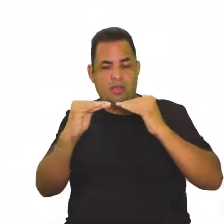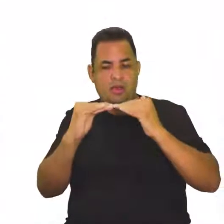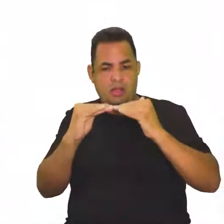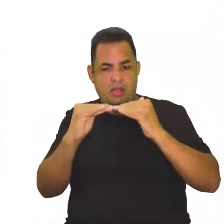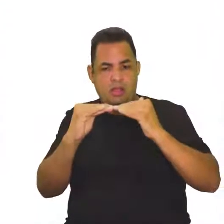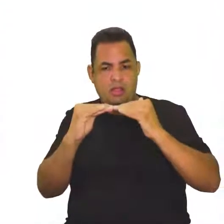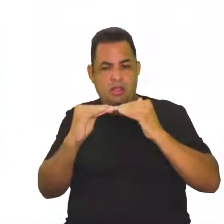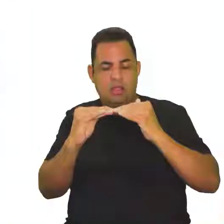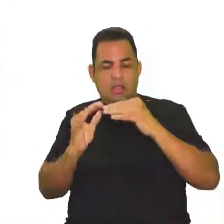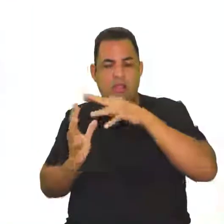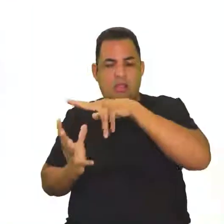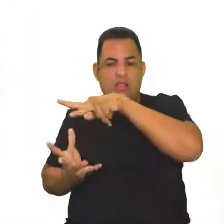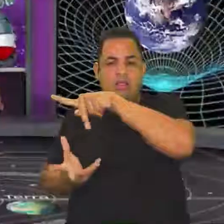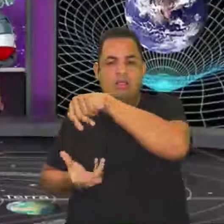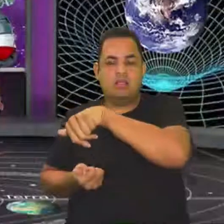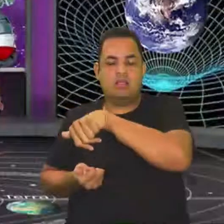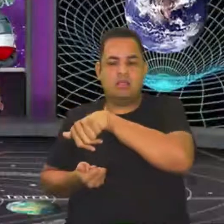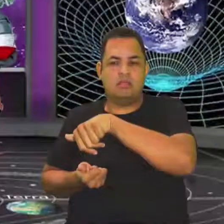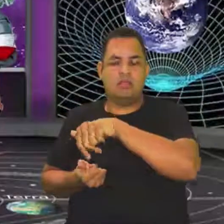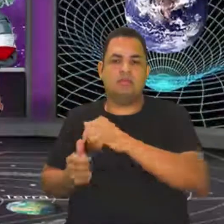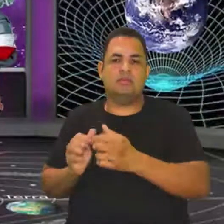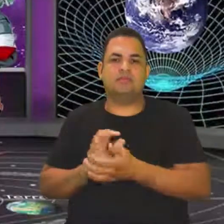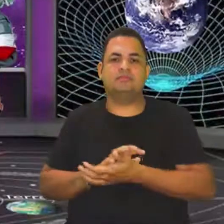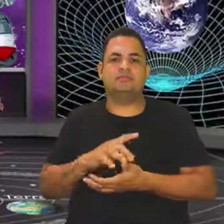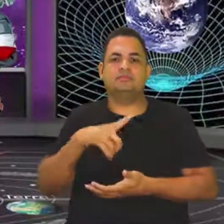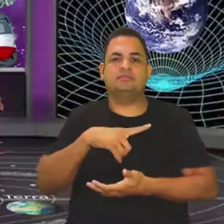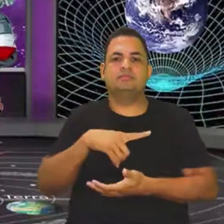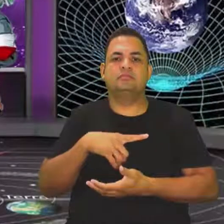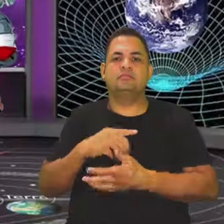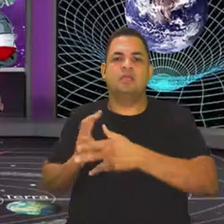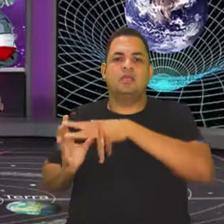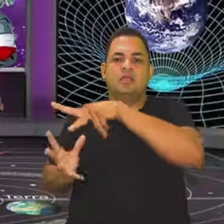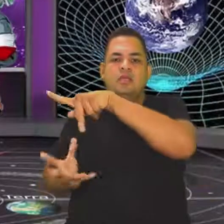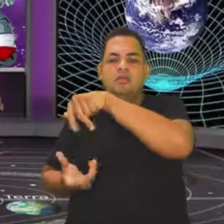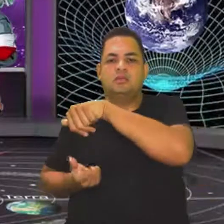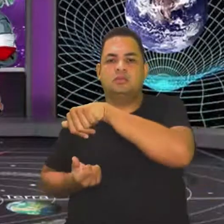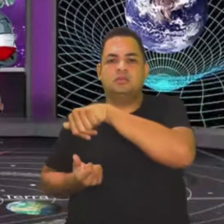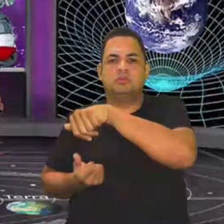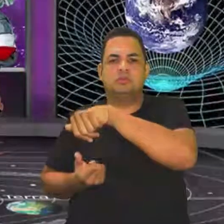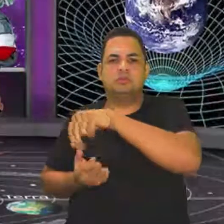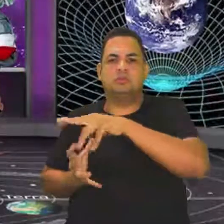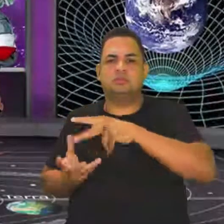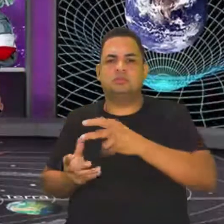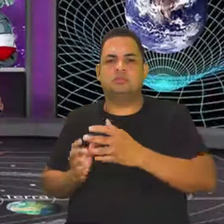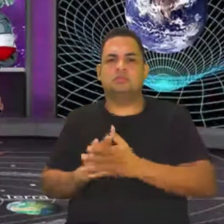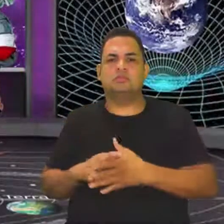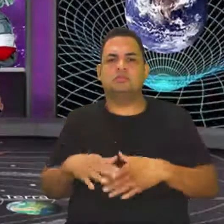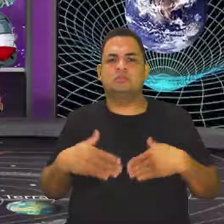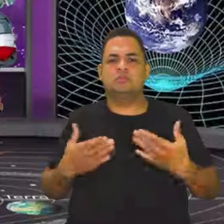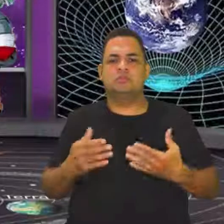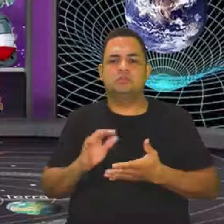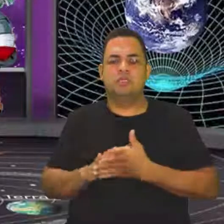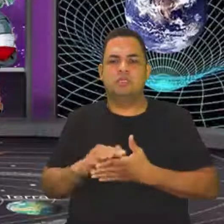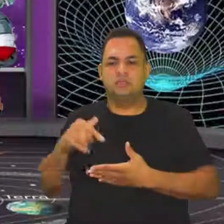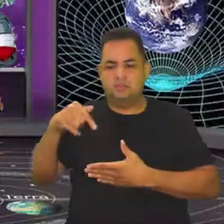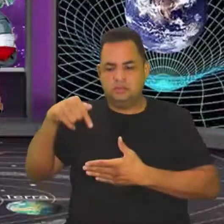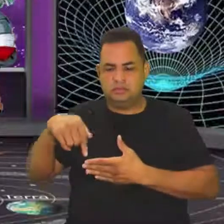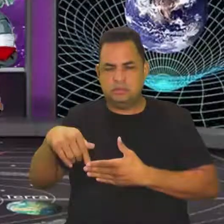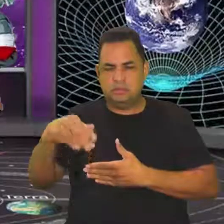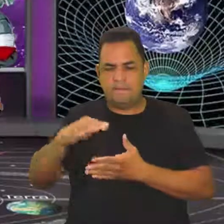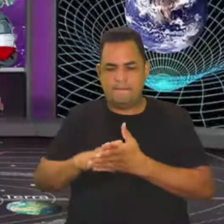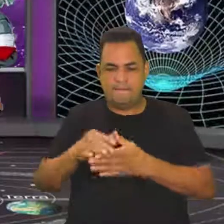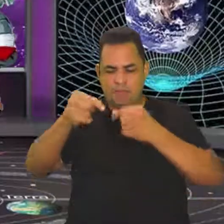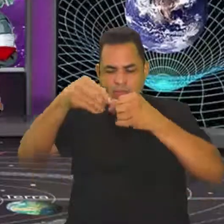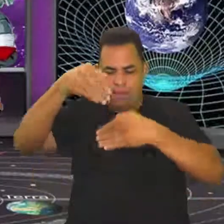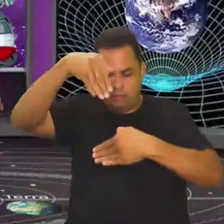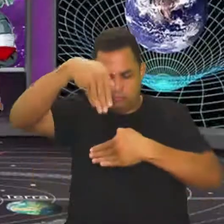Então, o que isso quer dizer? Eu tenho lá a Terra é o maior condutor. Todos os aterramentos é uma barra grande, você